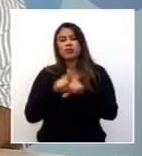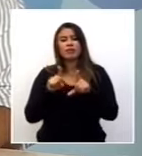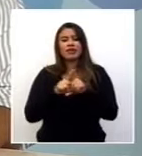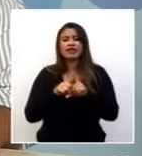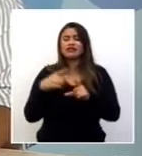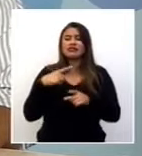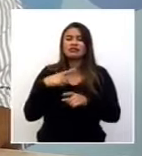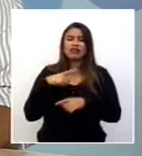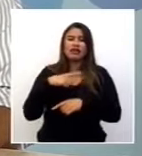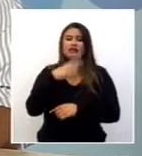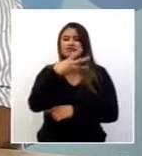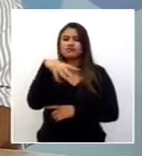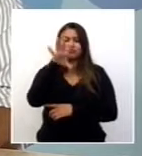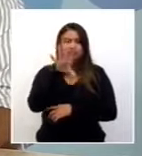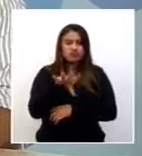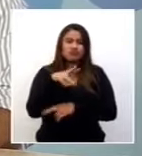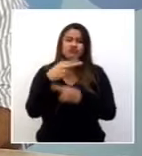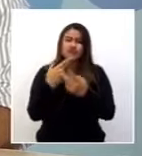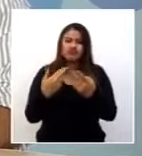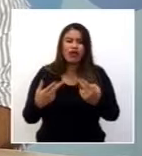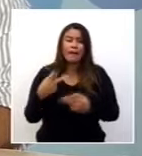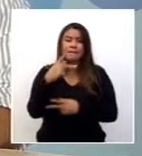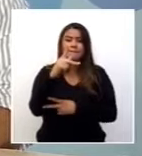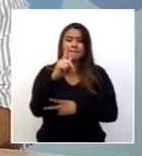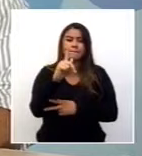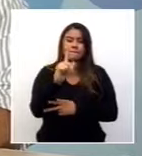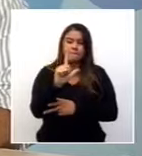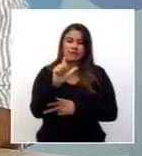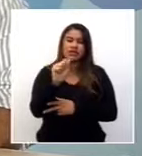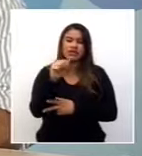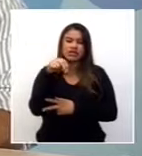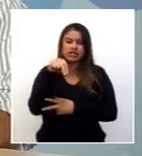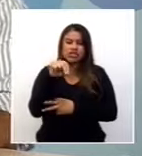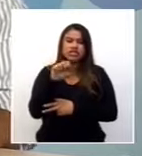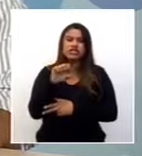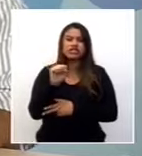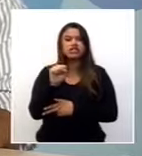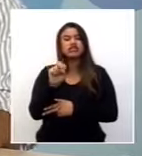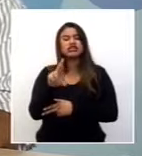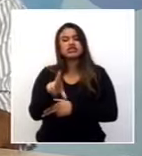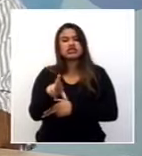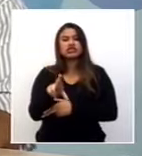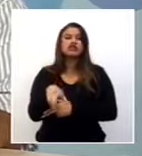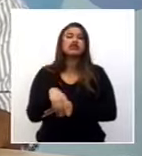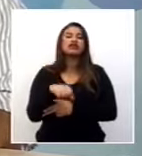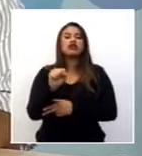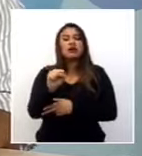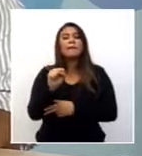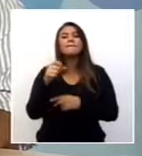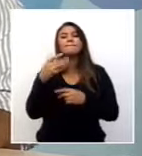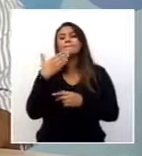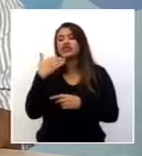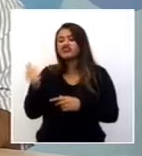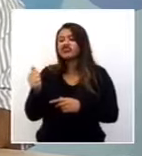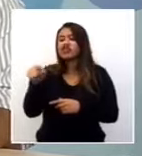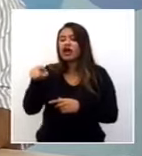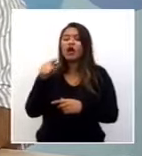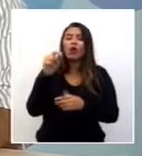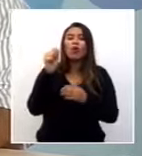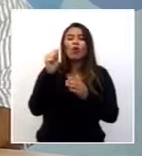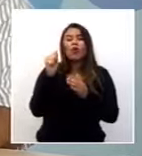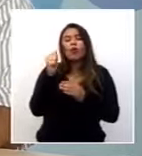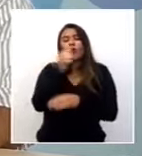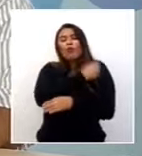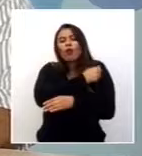planners, uma infinidade de planners, para a gente poder pedir para os alunos desenharem, fazer aquele cálculo, é